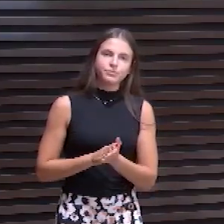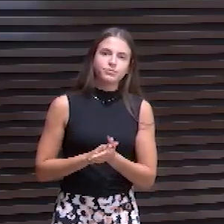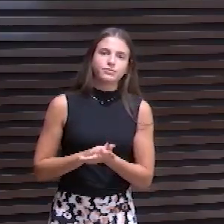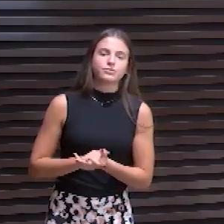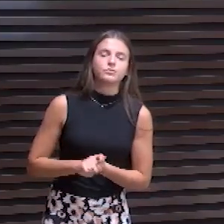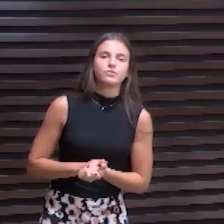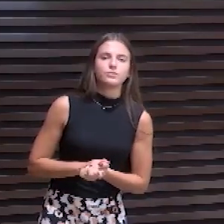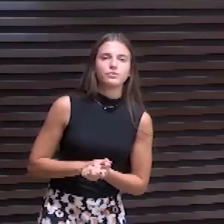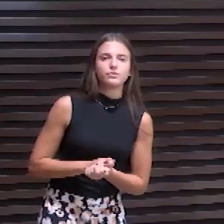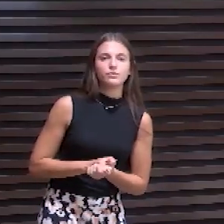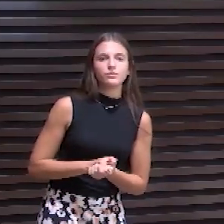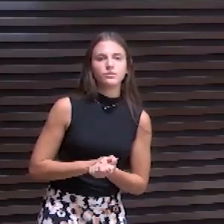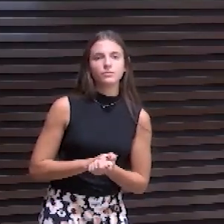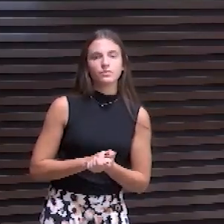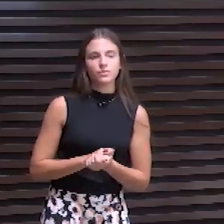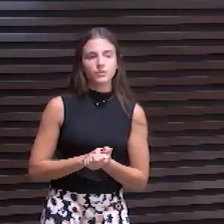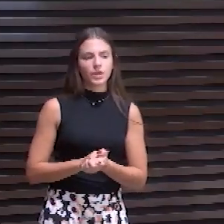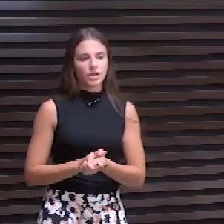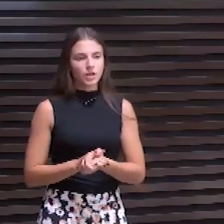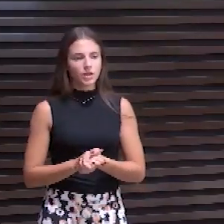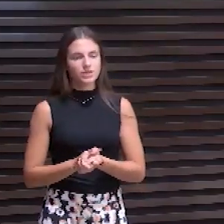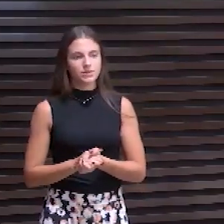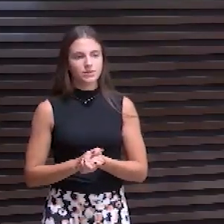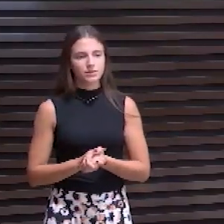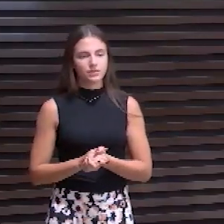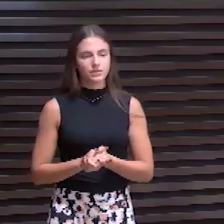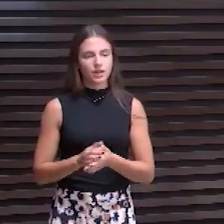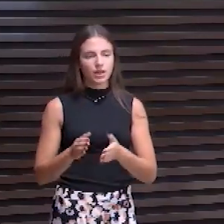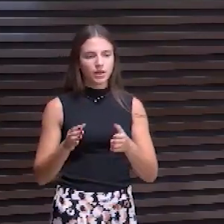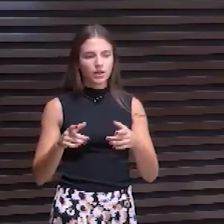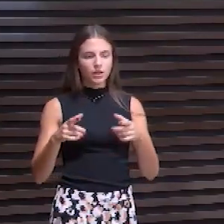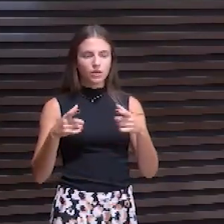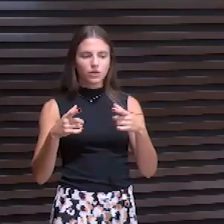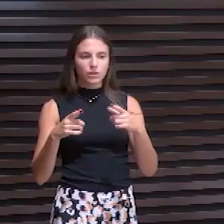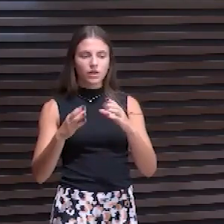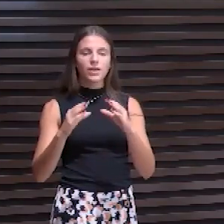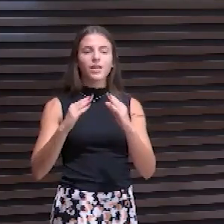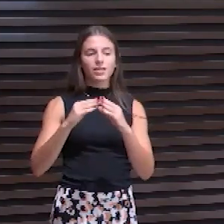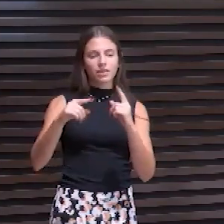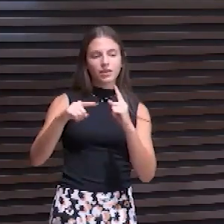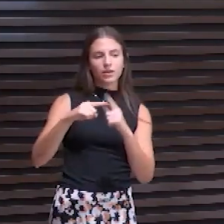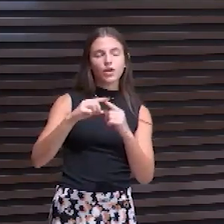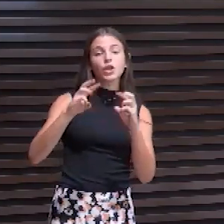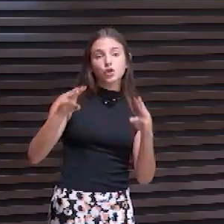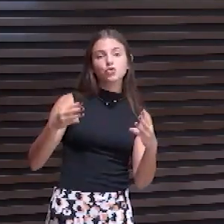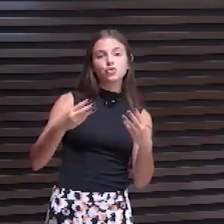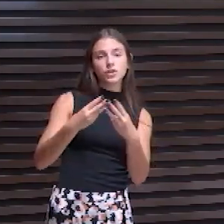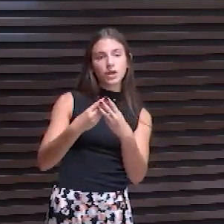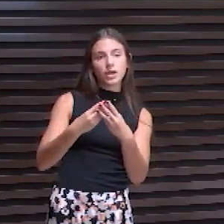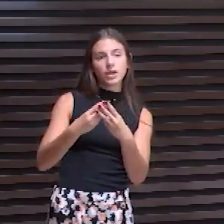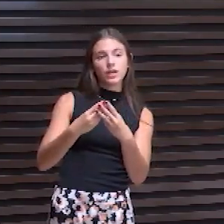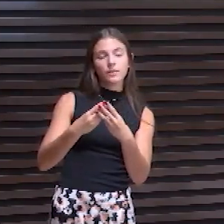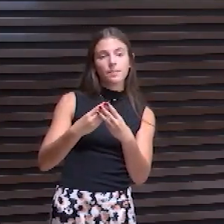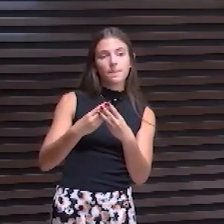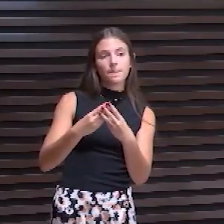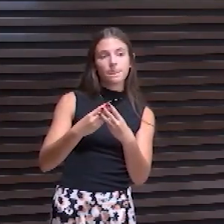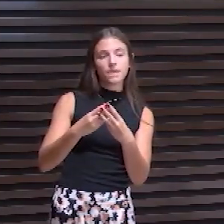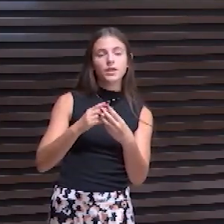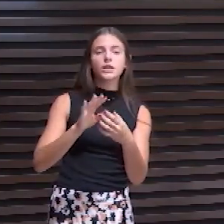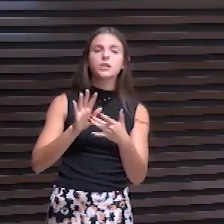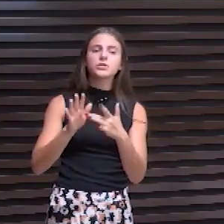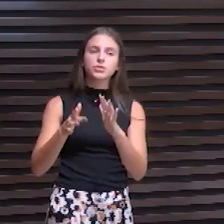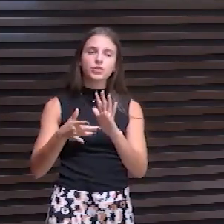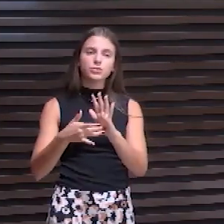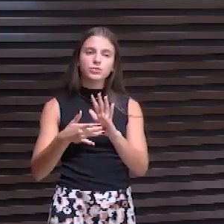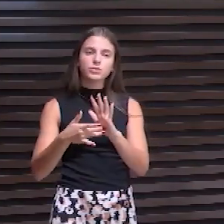ele está aqui numa sinagoga judaica, onde os judeus prestavam os seus cultos, e Jesus ele